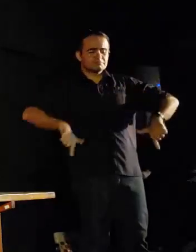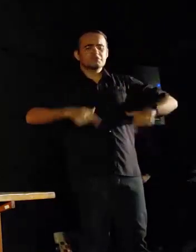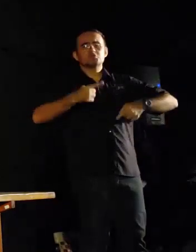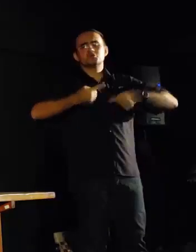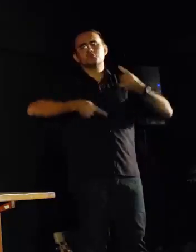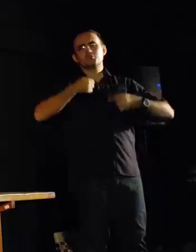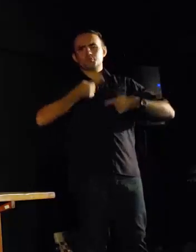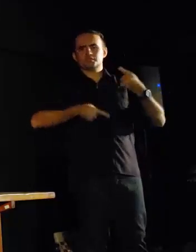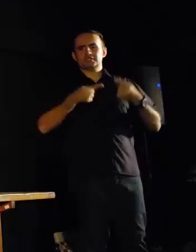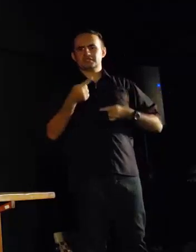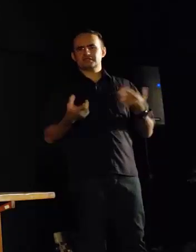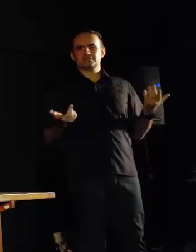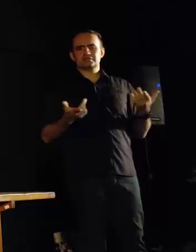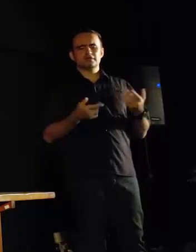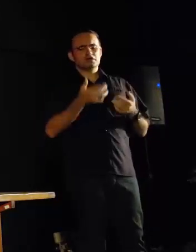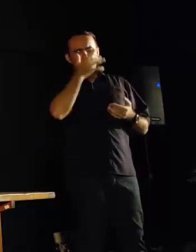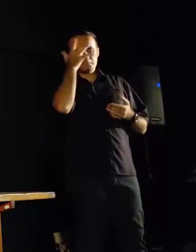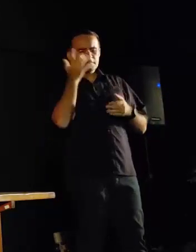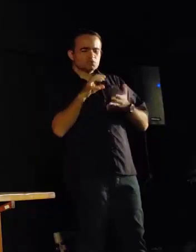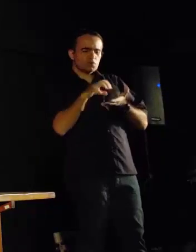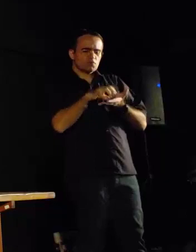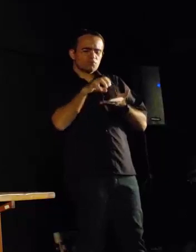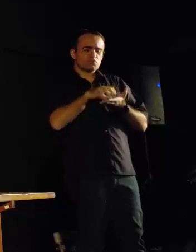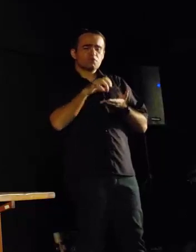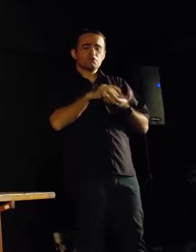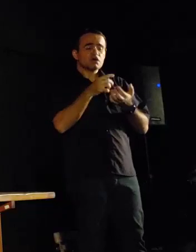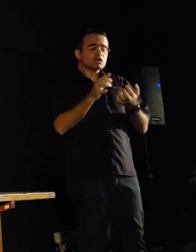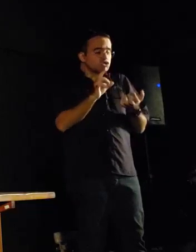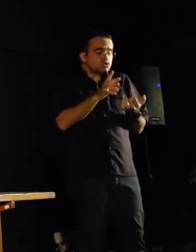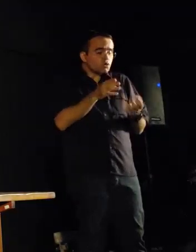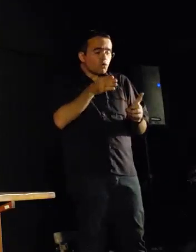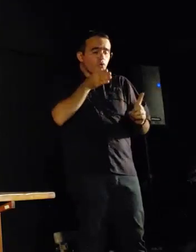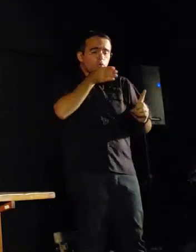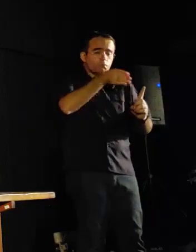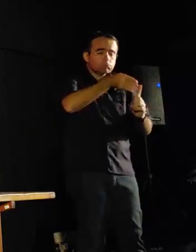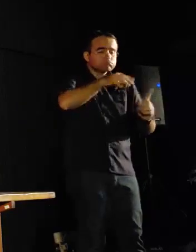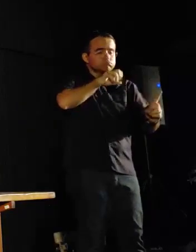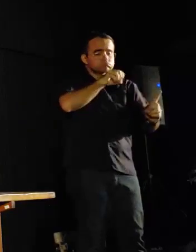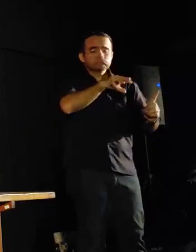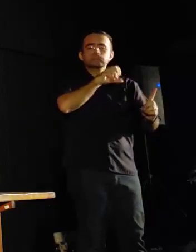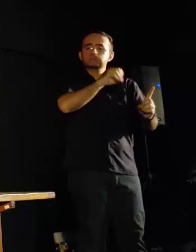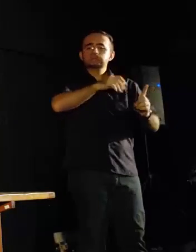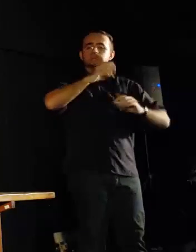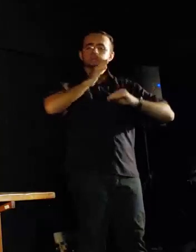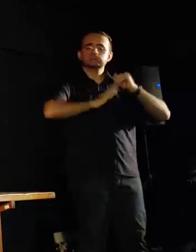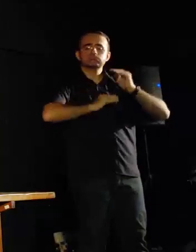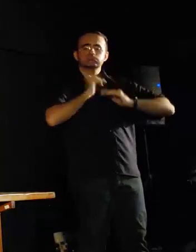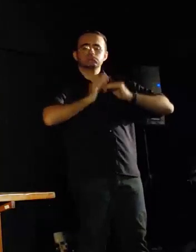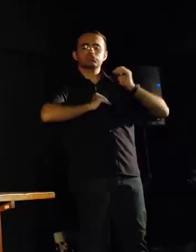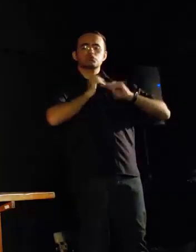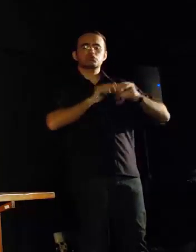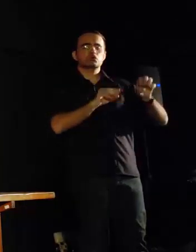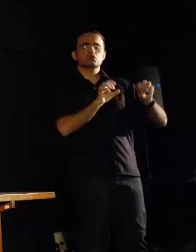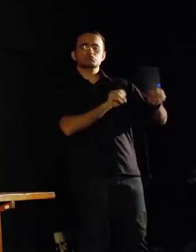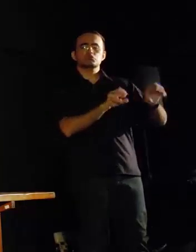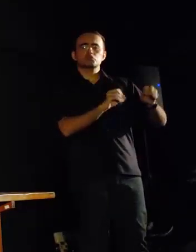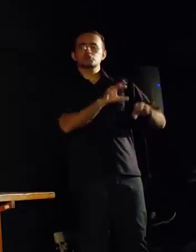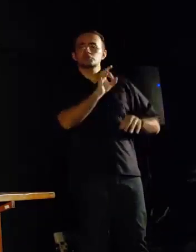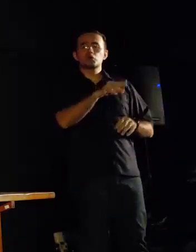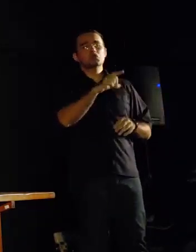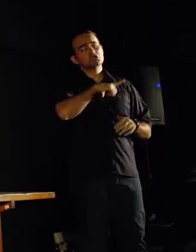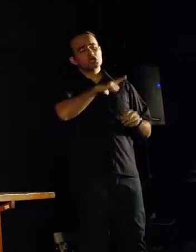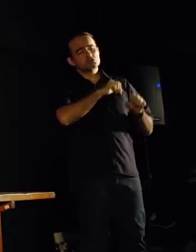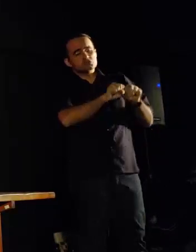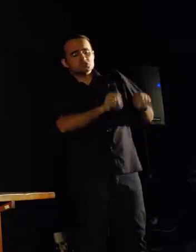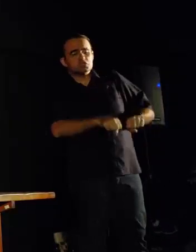De funcionários públicos que fazem o seu papel, que fazem bem o seu papel. Entendeu? Porque nós temos nosso sistema de avaliação,